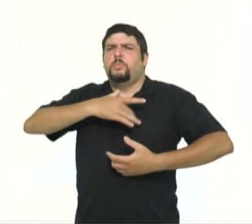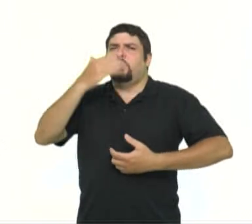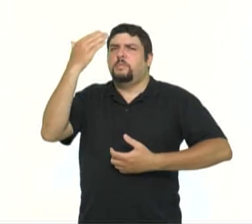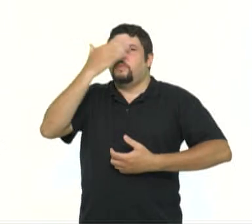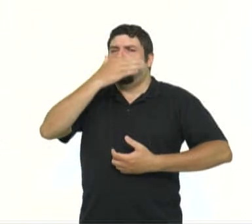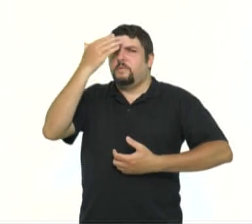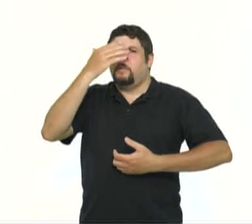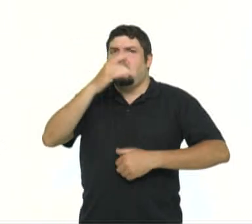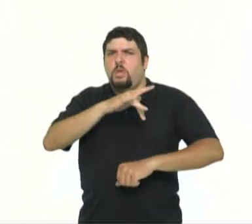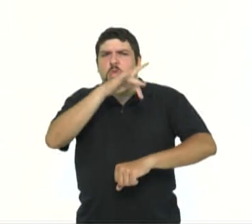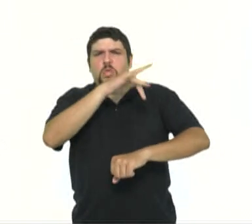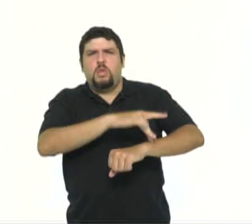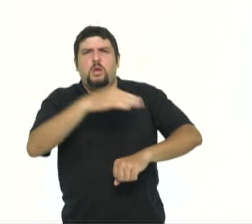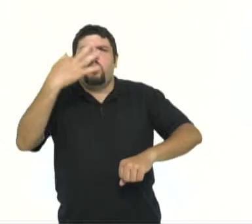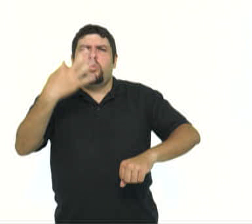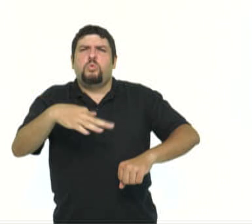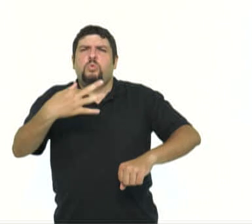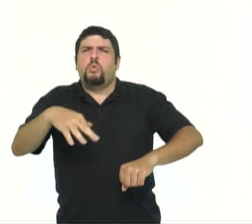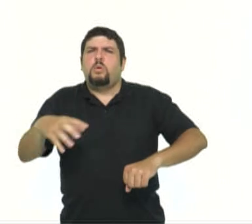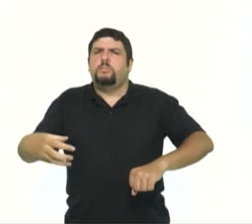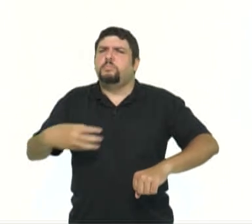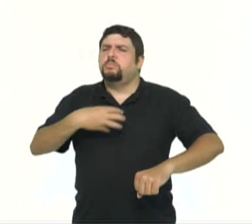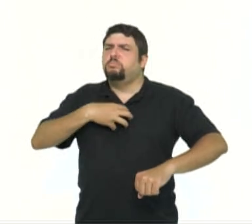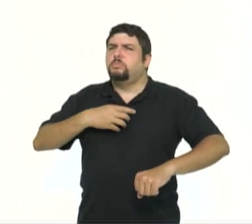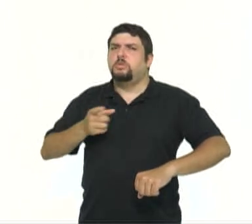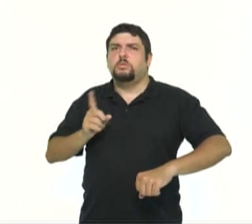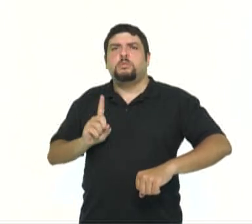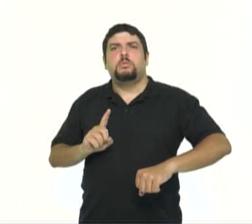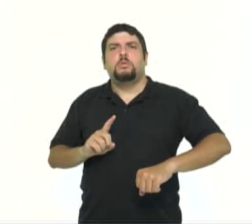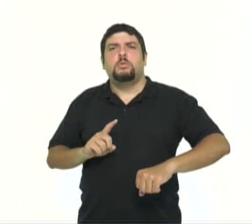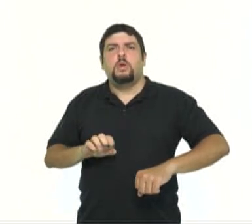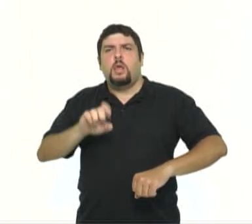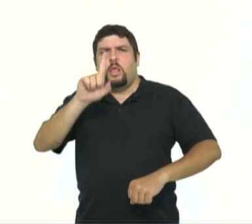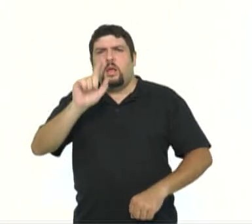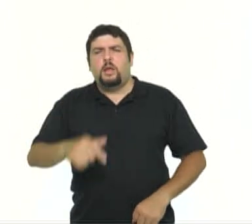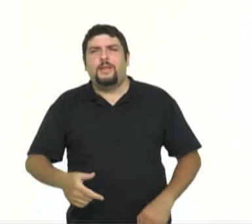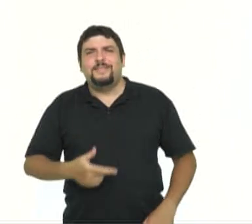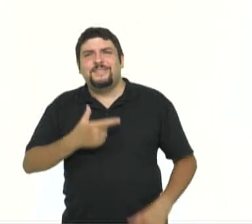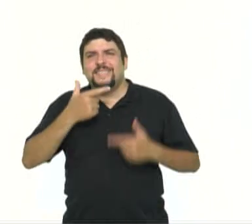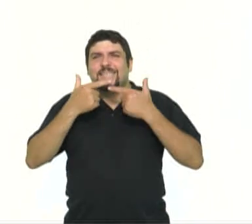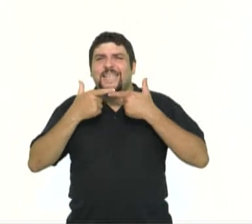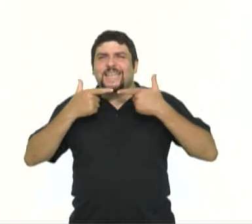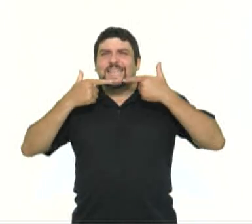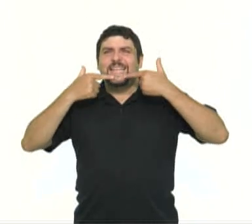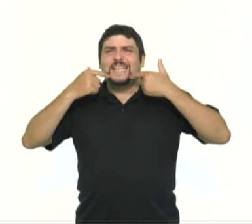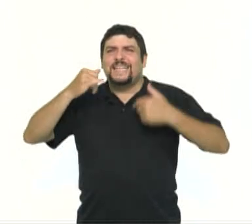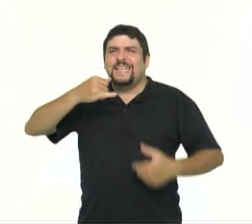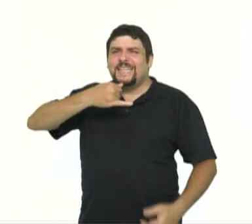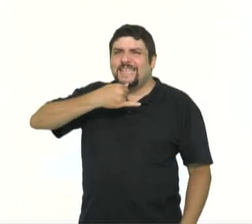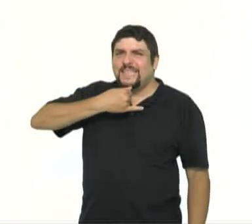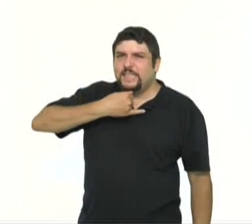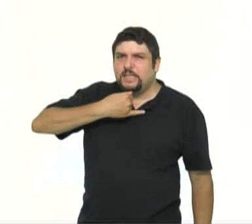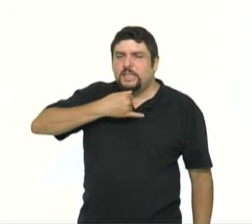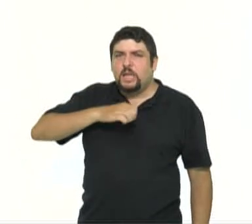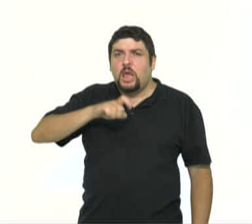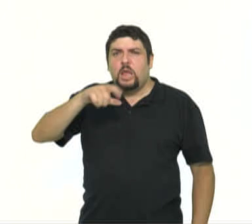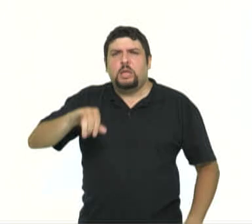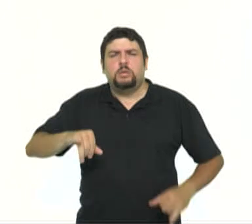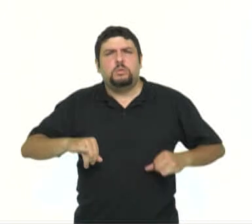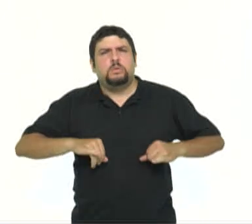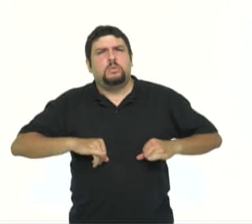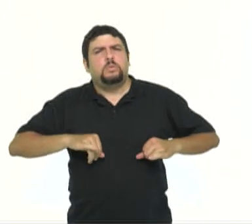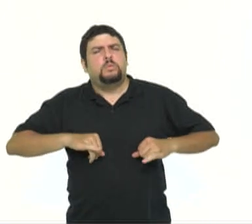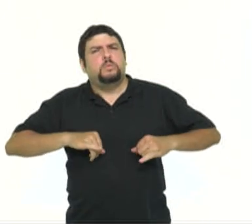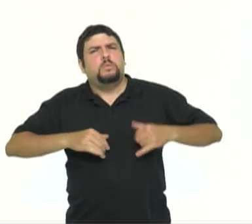É ferida que dói e não se sente. É um contentamento descontente. É dor que desatina sem